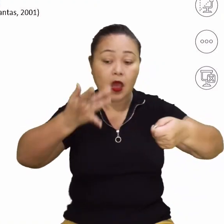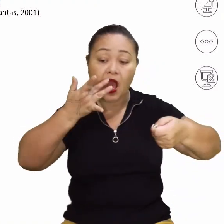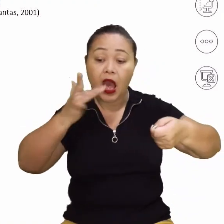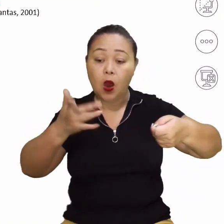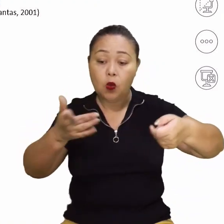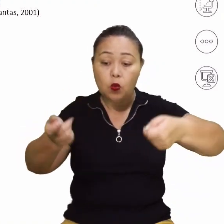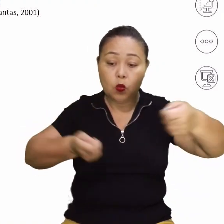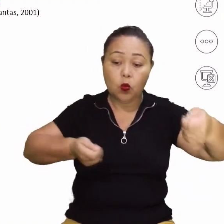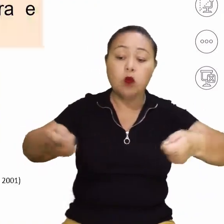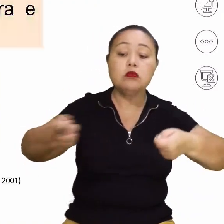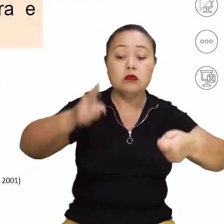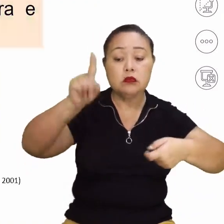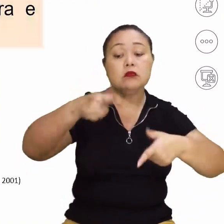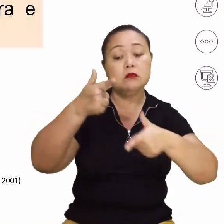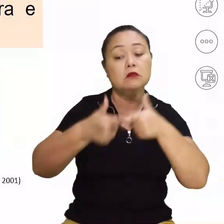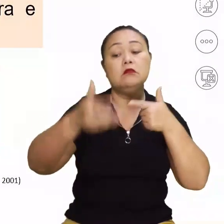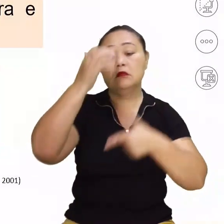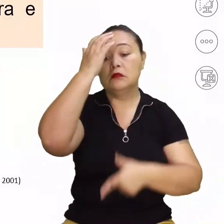seríssimo